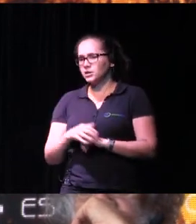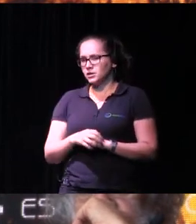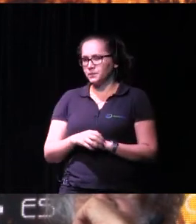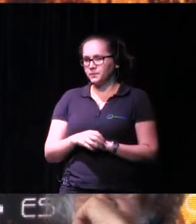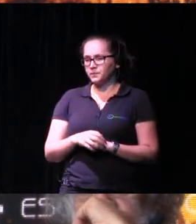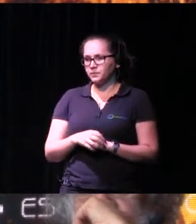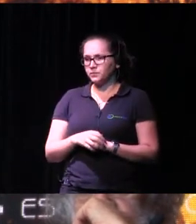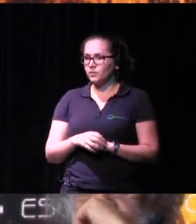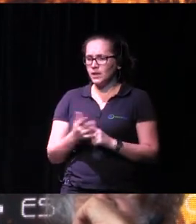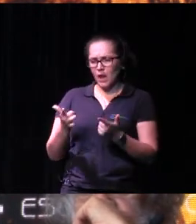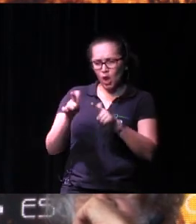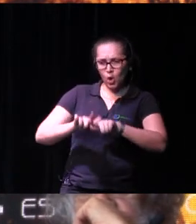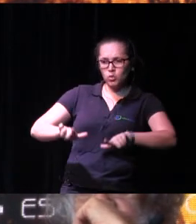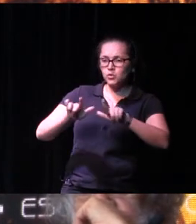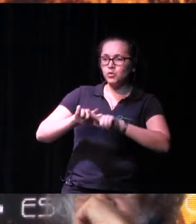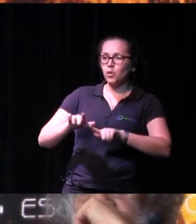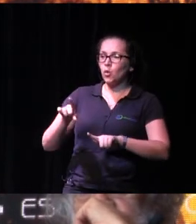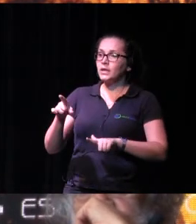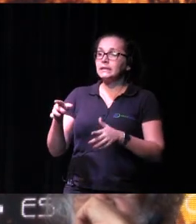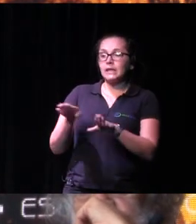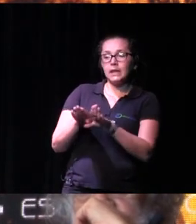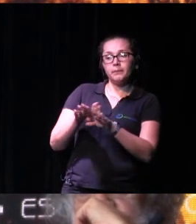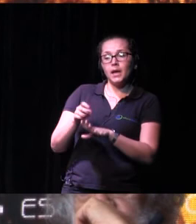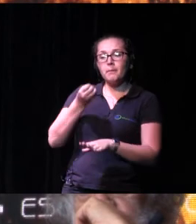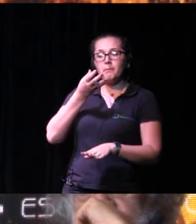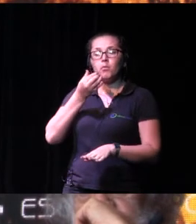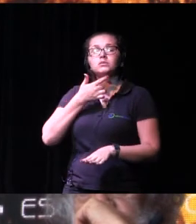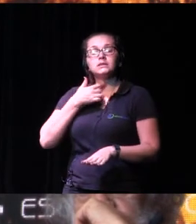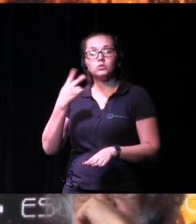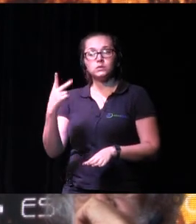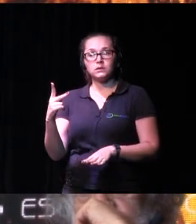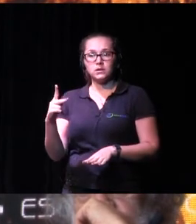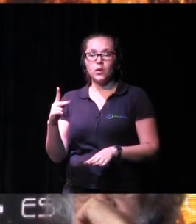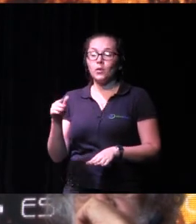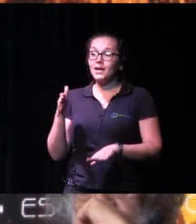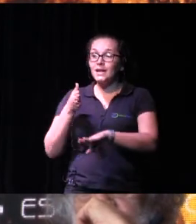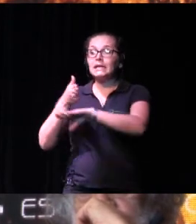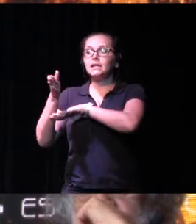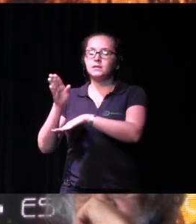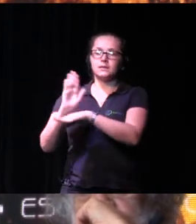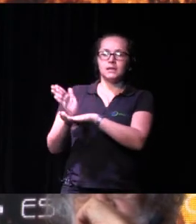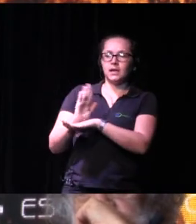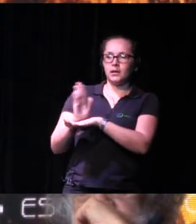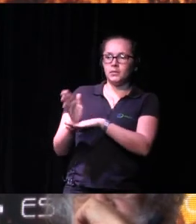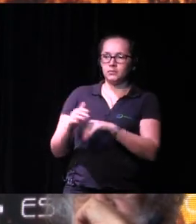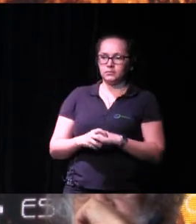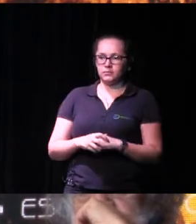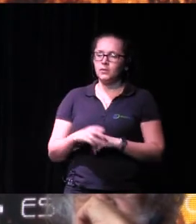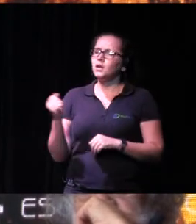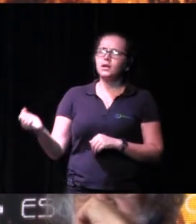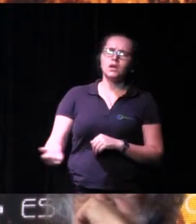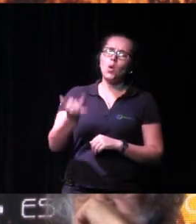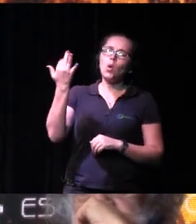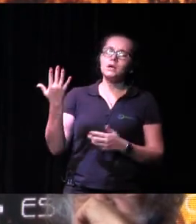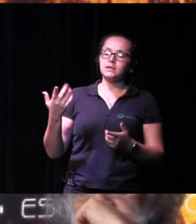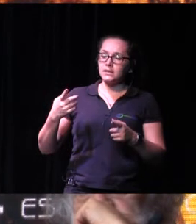lógico e desejável ir ao cinema. E quantas vezes iriam